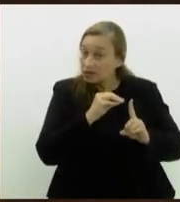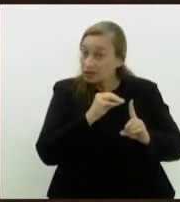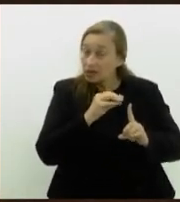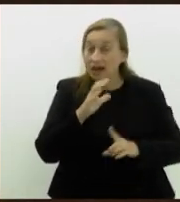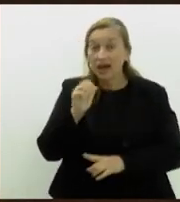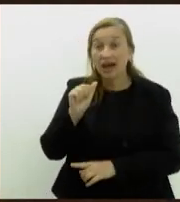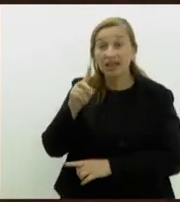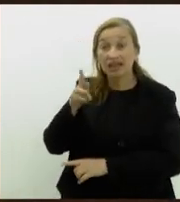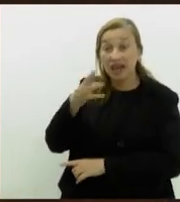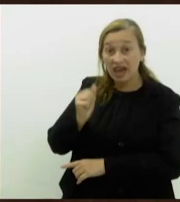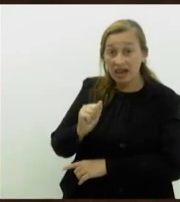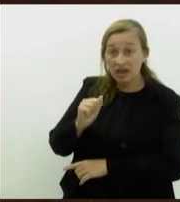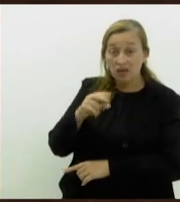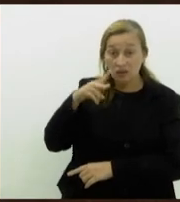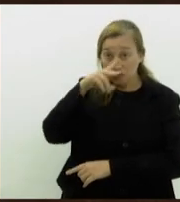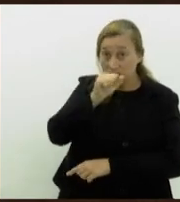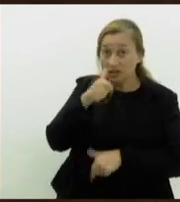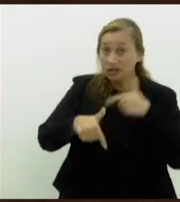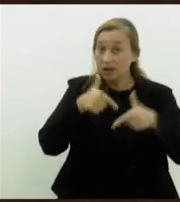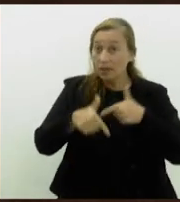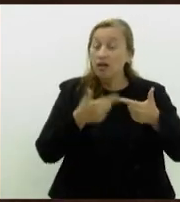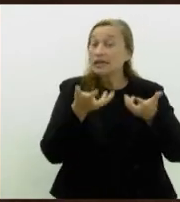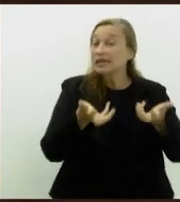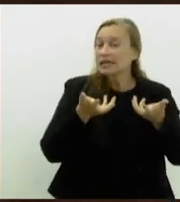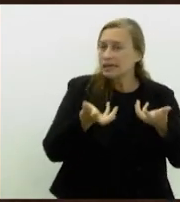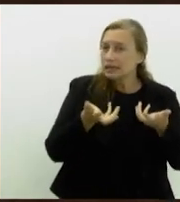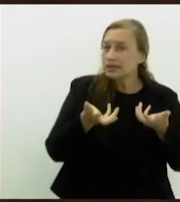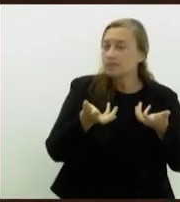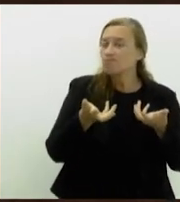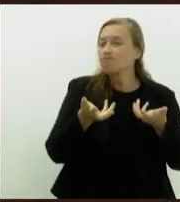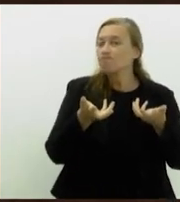força de trabalho. E queria